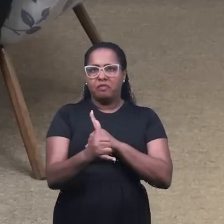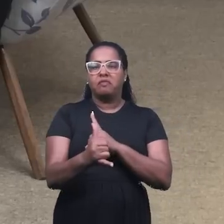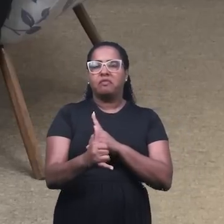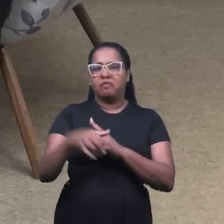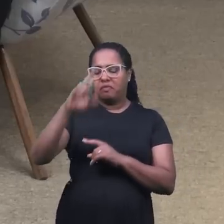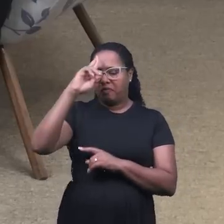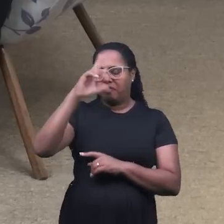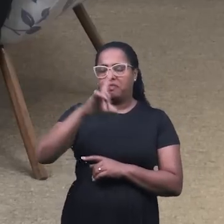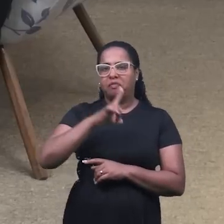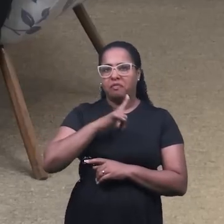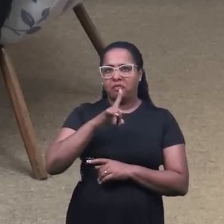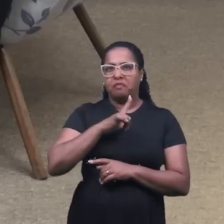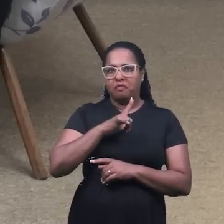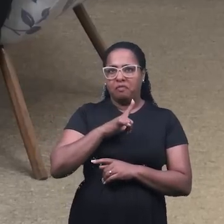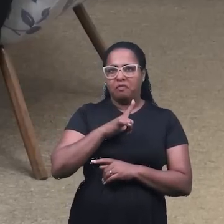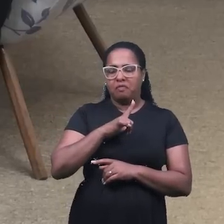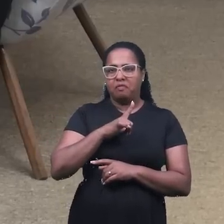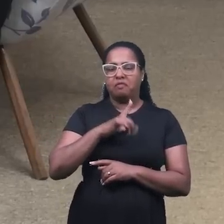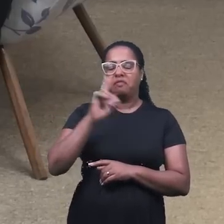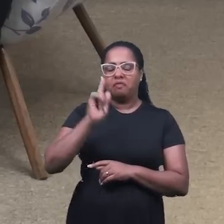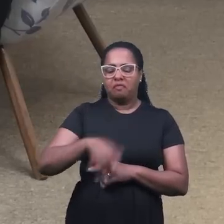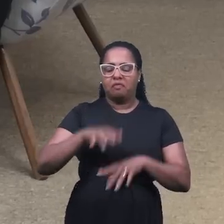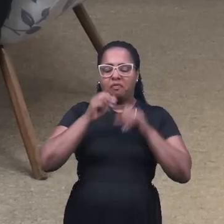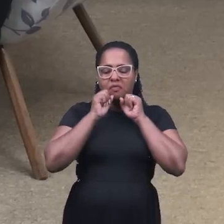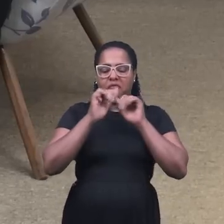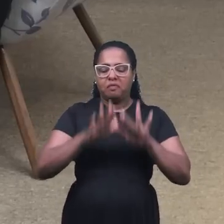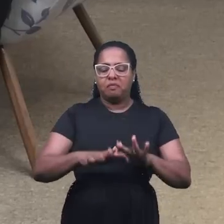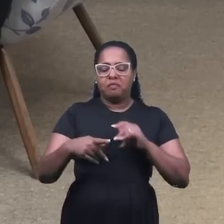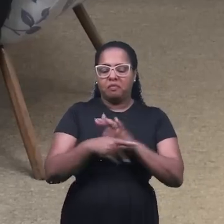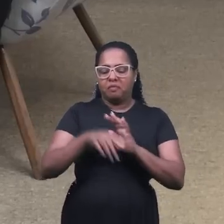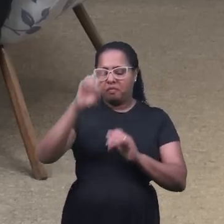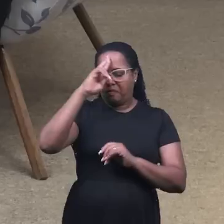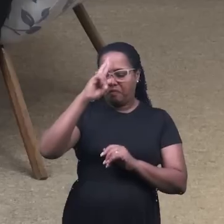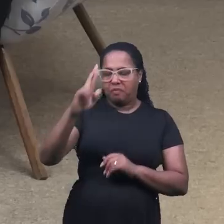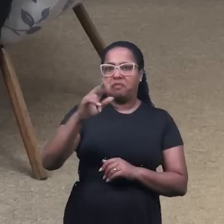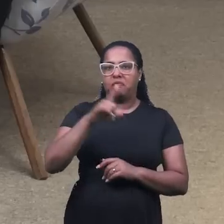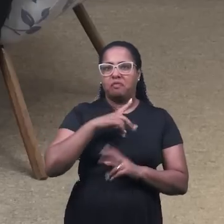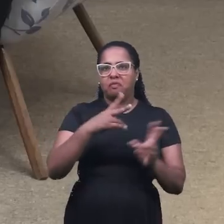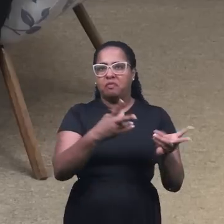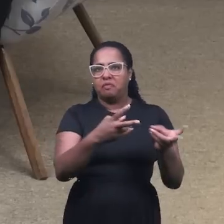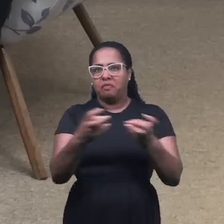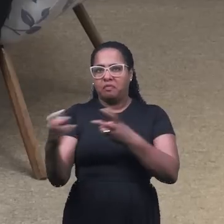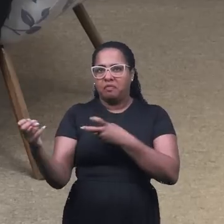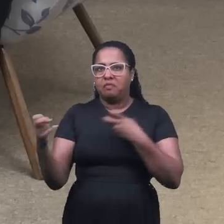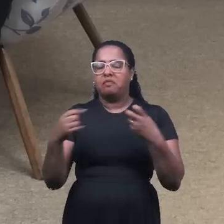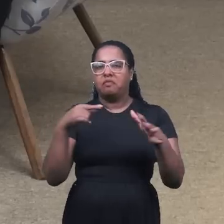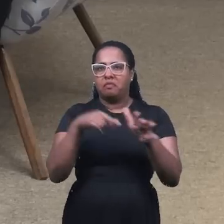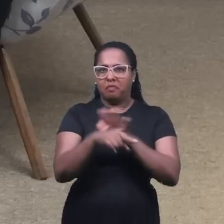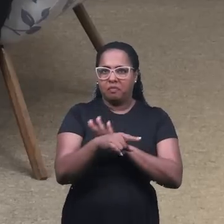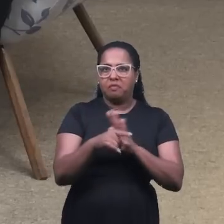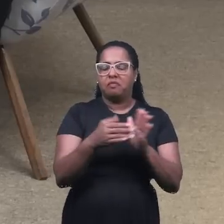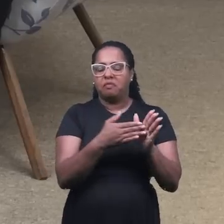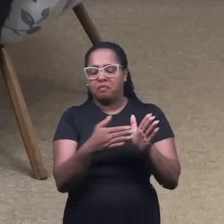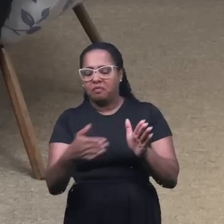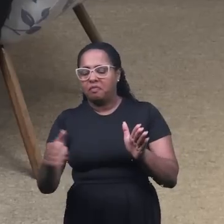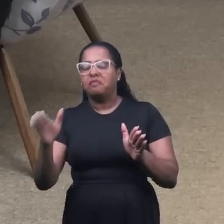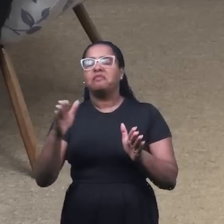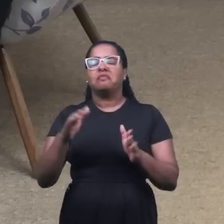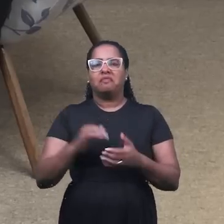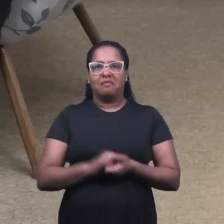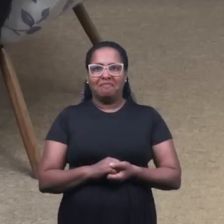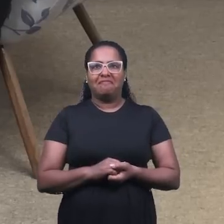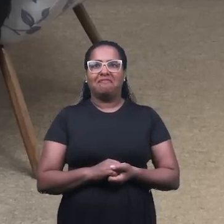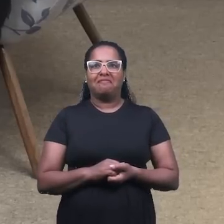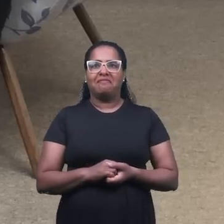que o Senhor tem para a igreja. Essa é a bênção do Senhor, essa é a bênção que eu tenho observado nas perguntas até aqui, principalmente nessa última